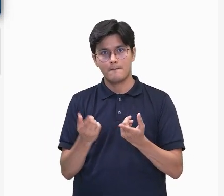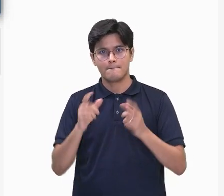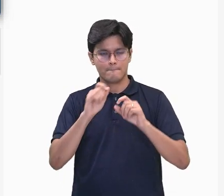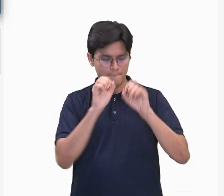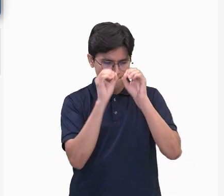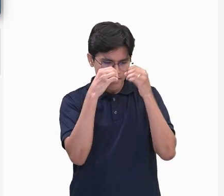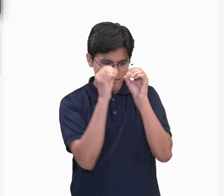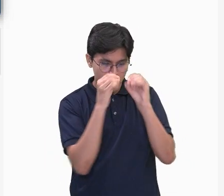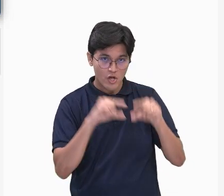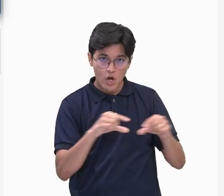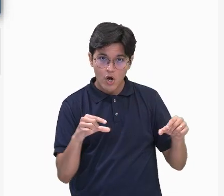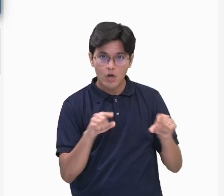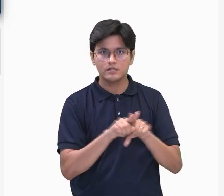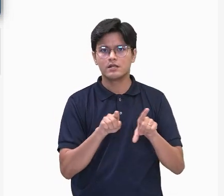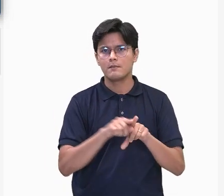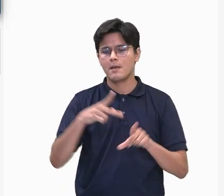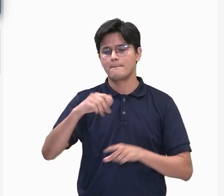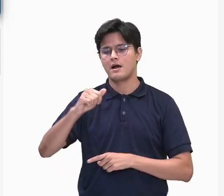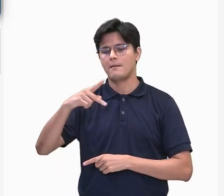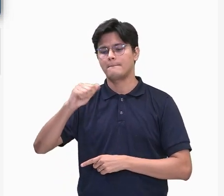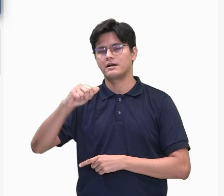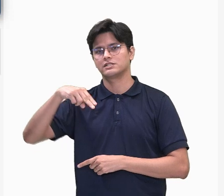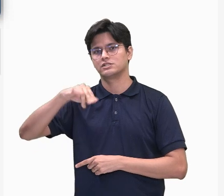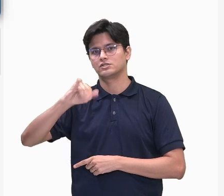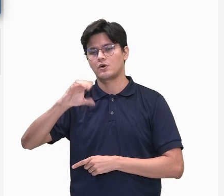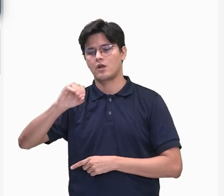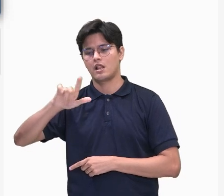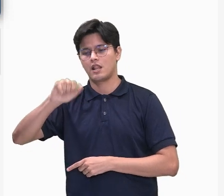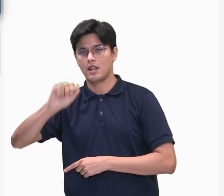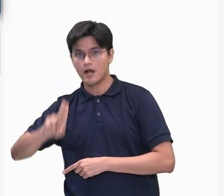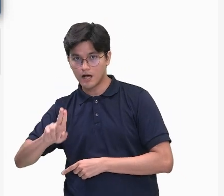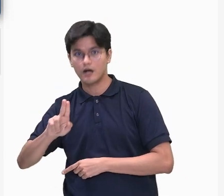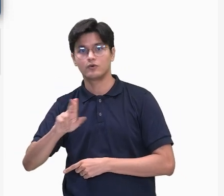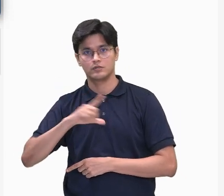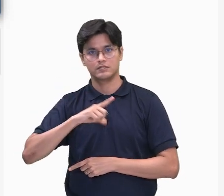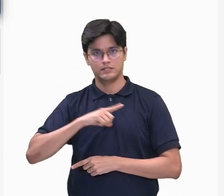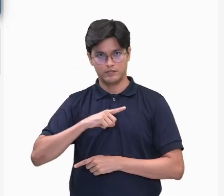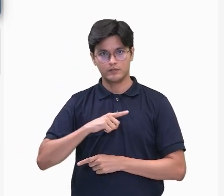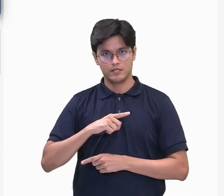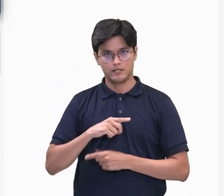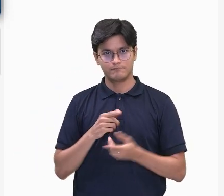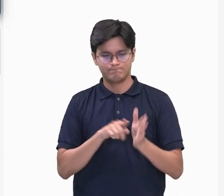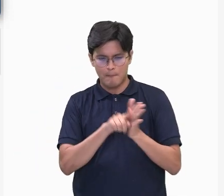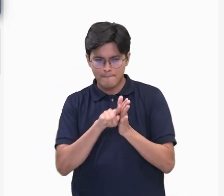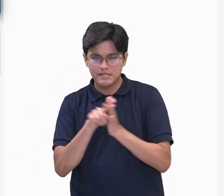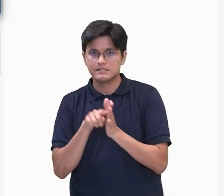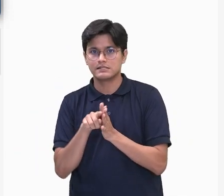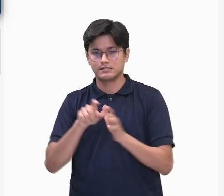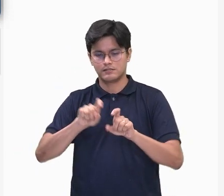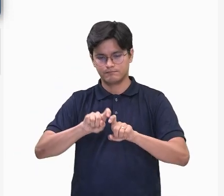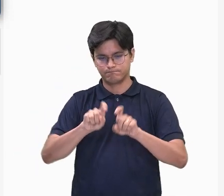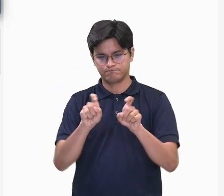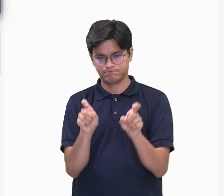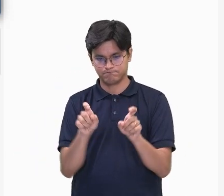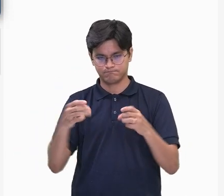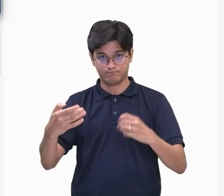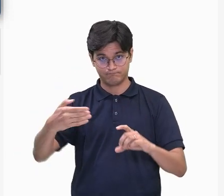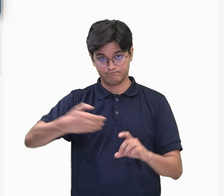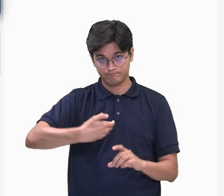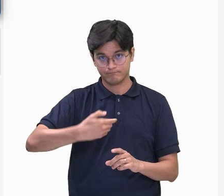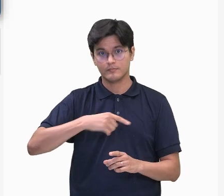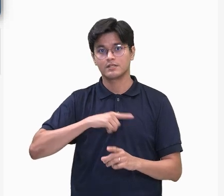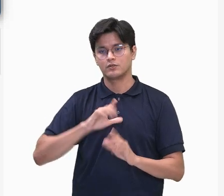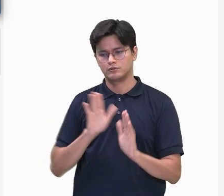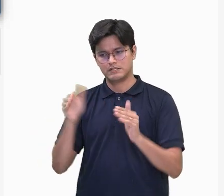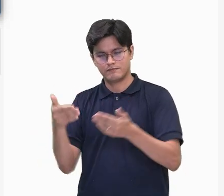exame também conhecido como preventivo, né? E aí, falando com as mulheres em específico, a importância de realizar